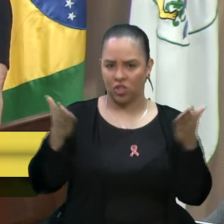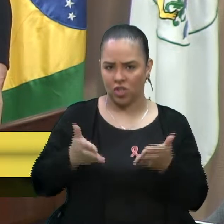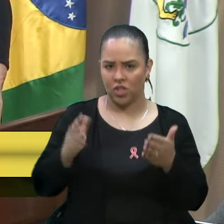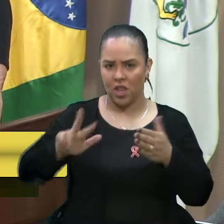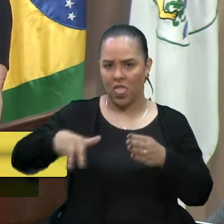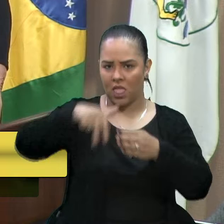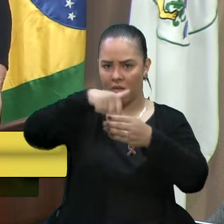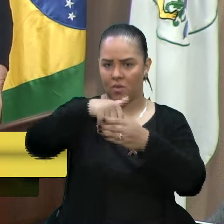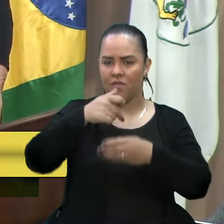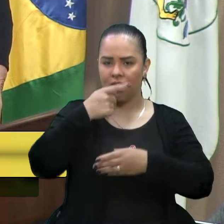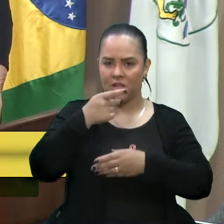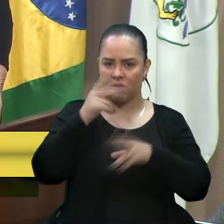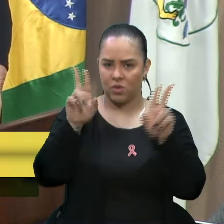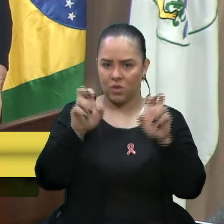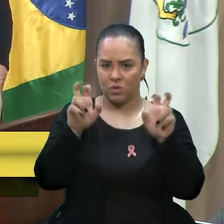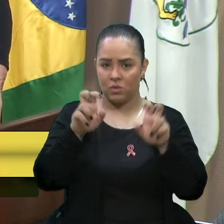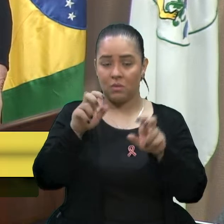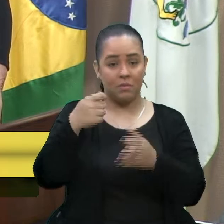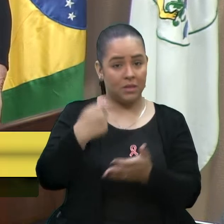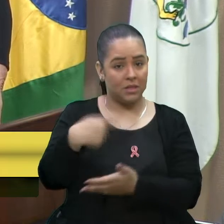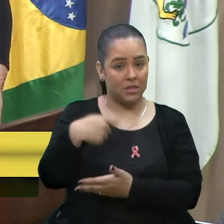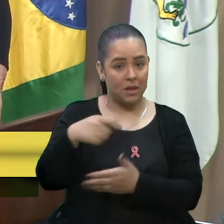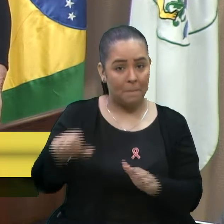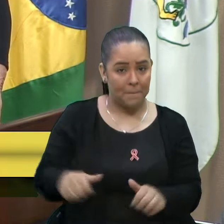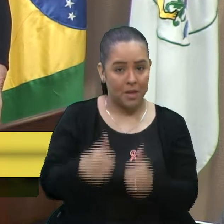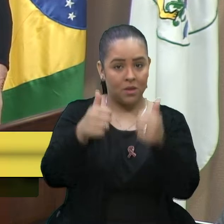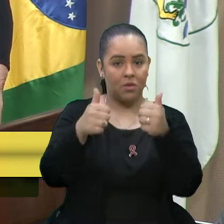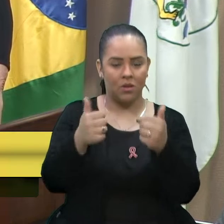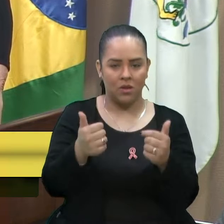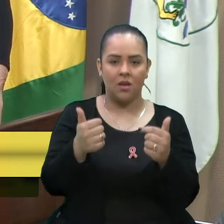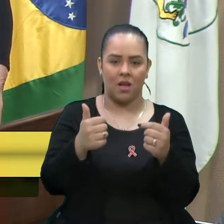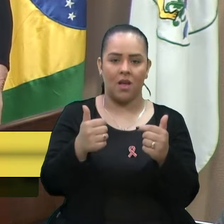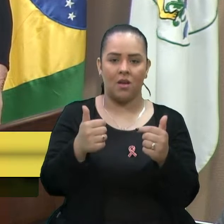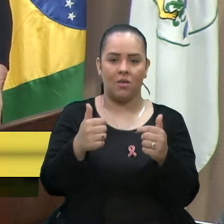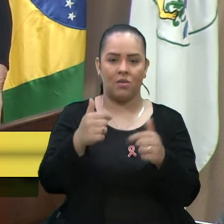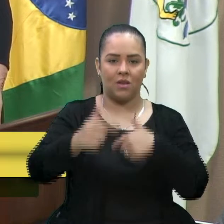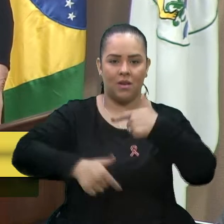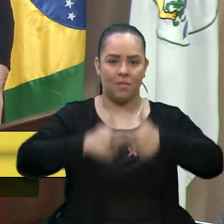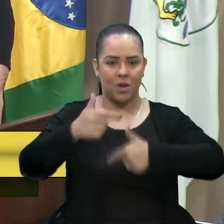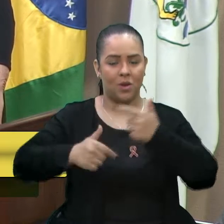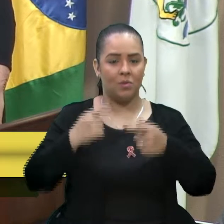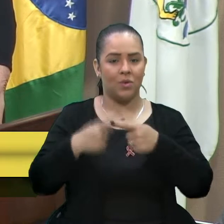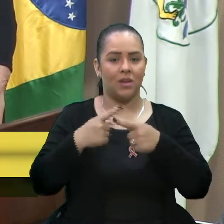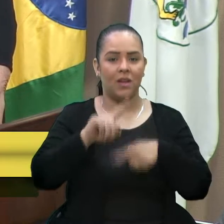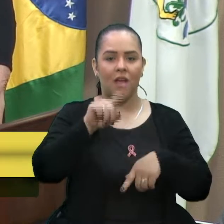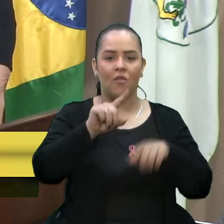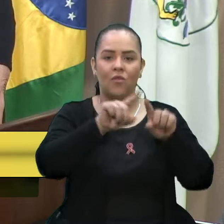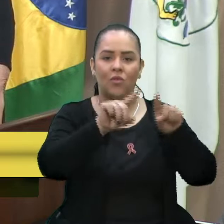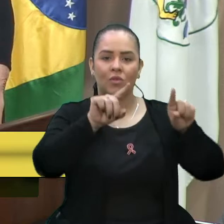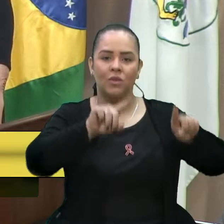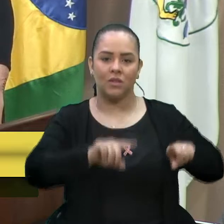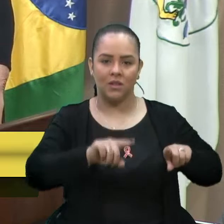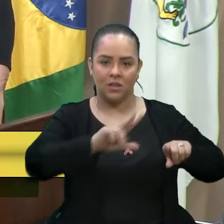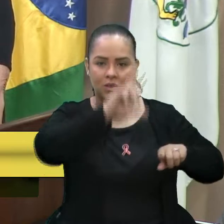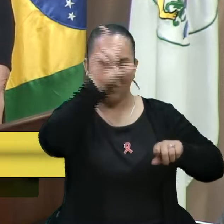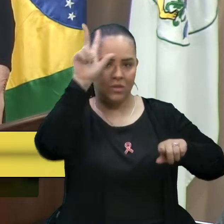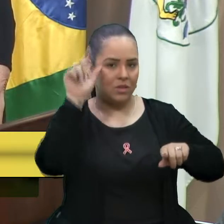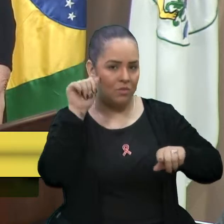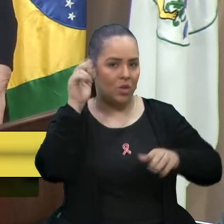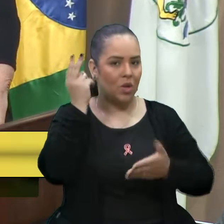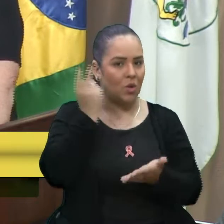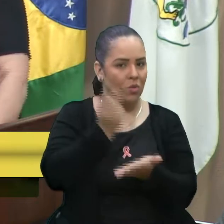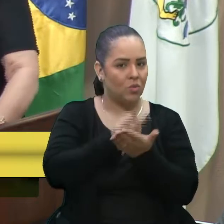disso, precisando melhorar as condições de trabalho. Porque são os servidores públicos que garantem a continuidade do